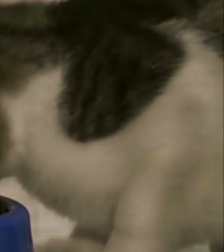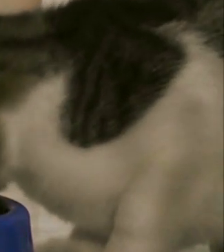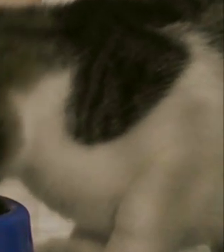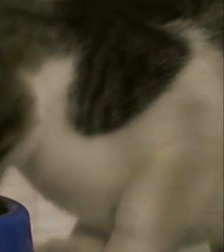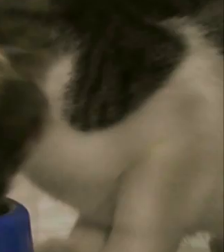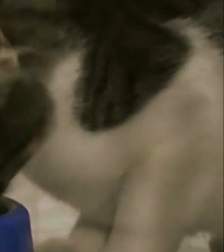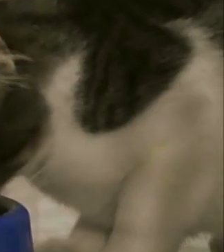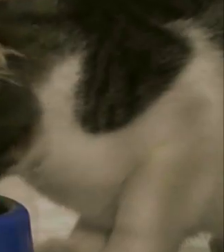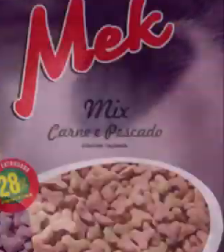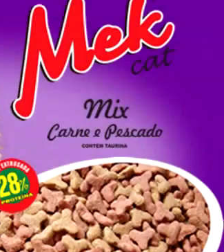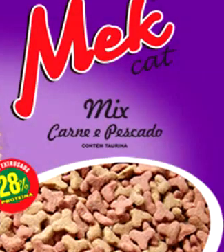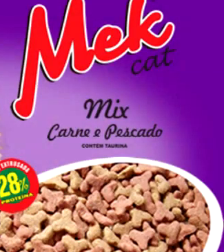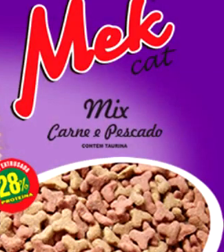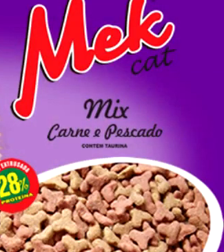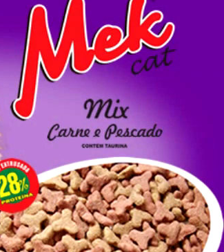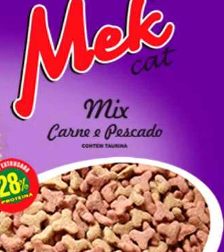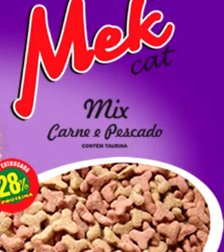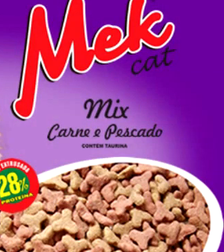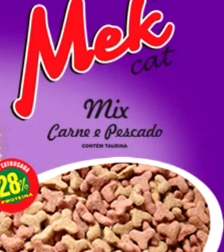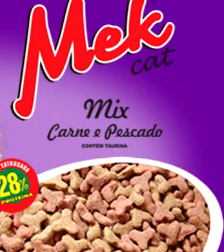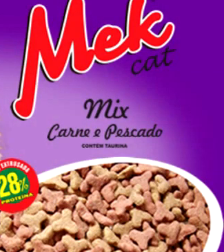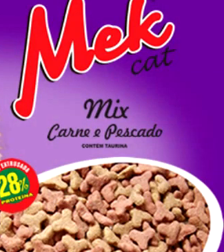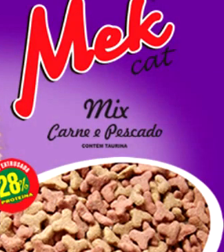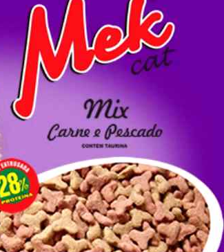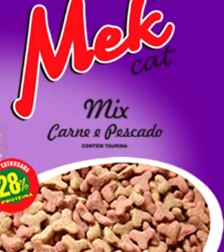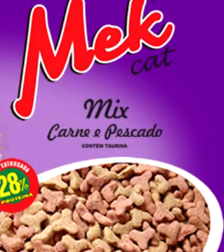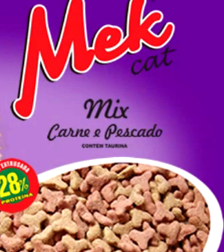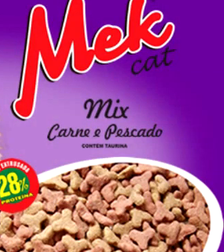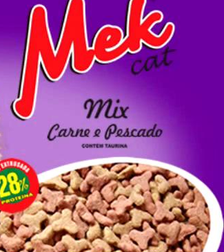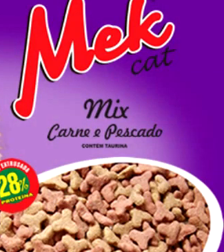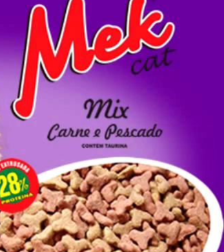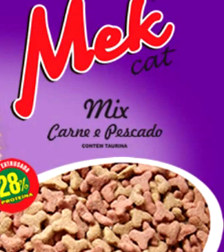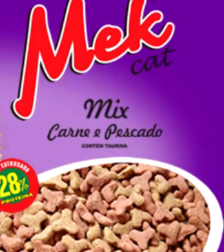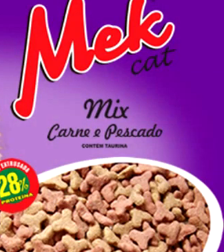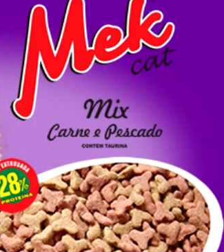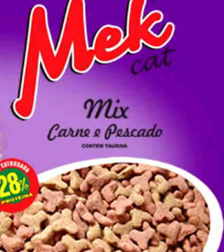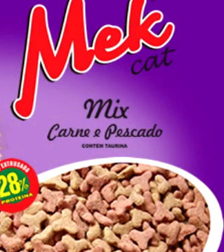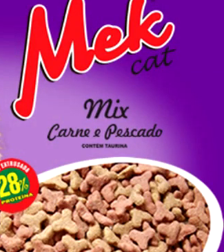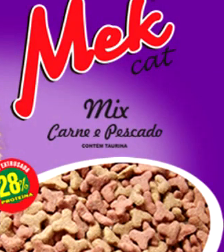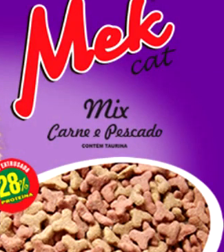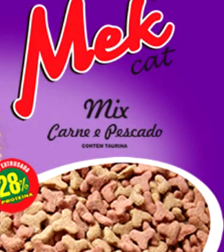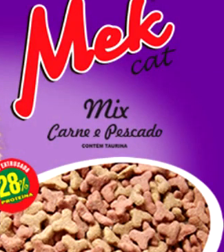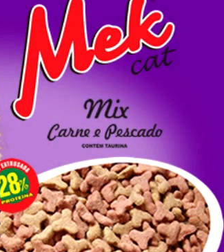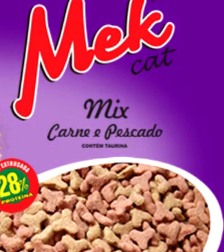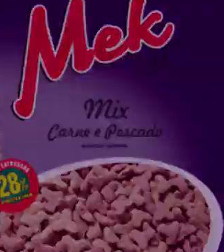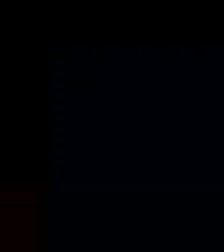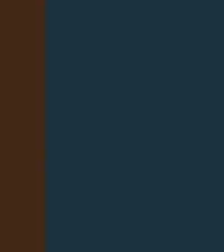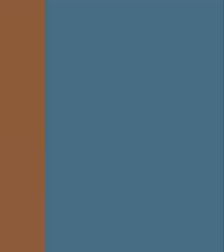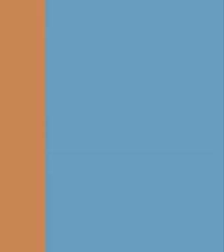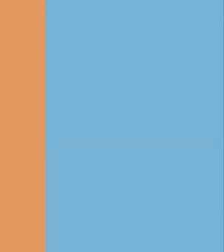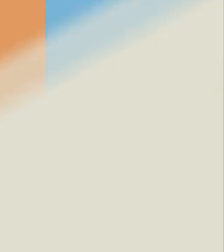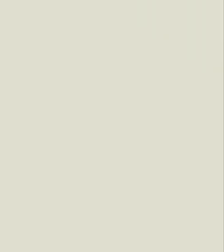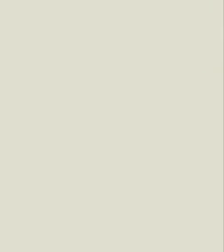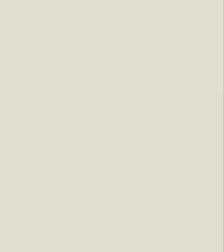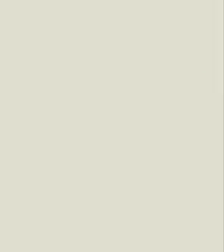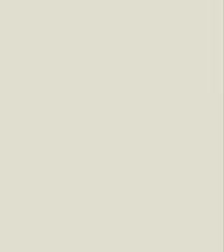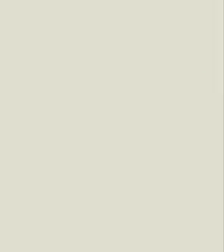seu melhor amigo vai amar. Rações Mac, alimentos completos para cães e gatos.